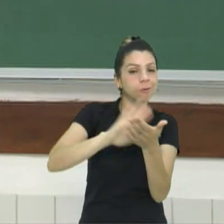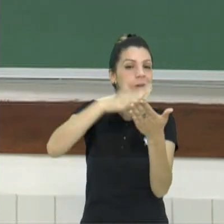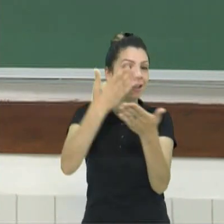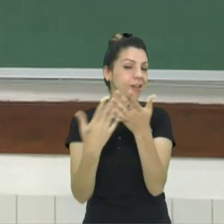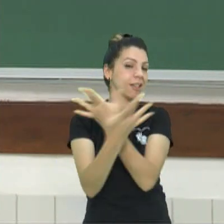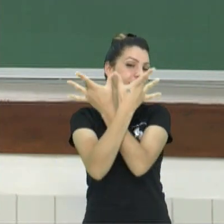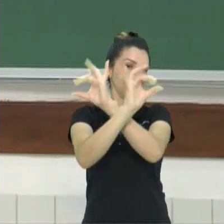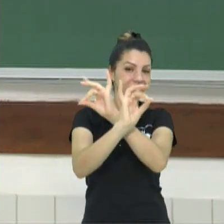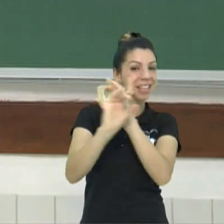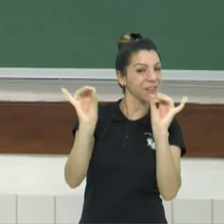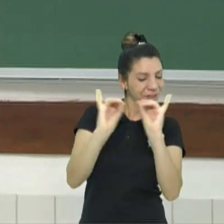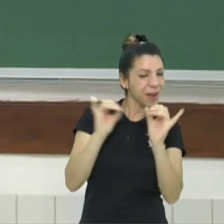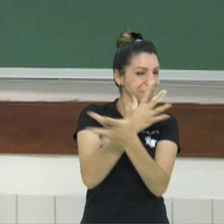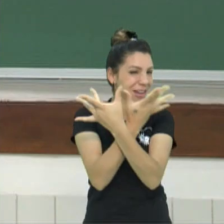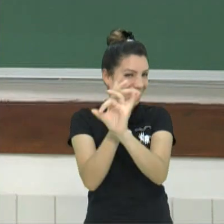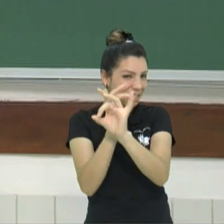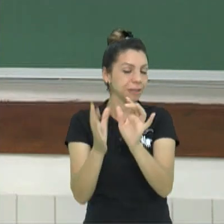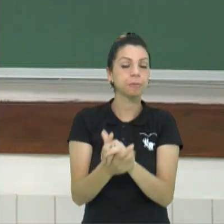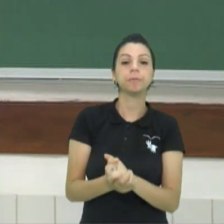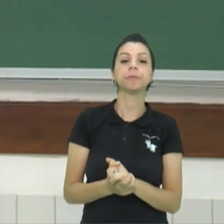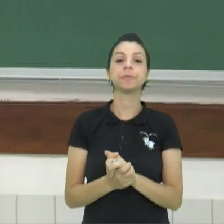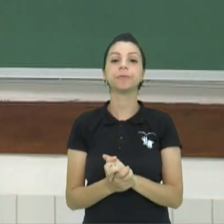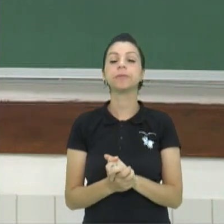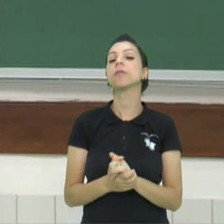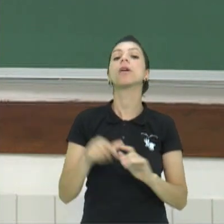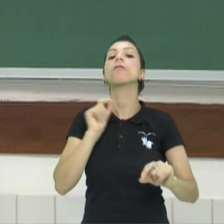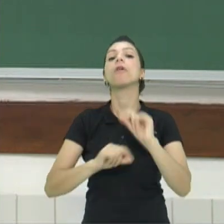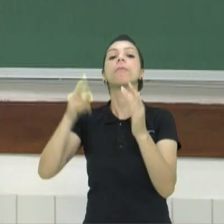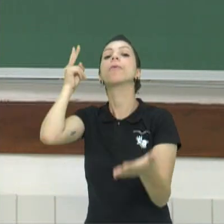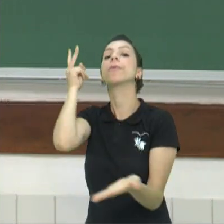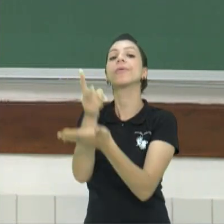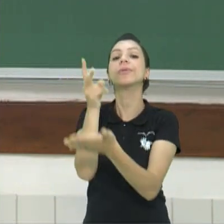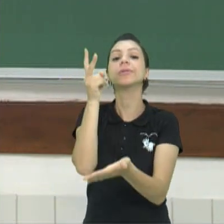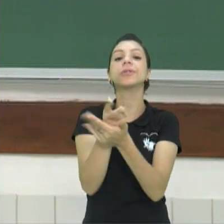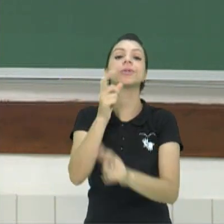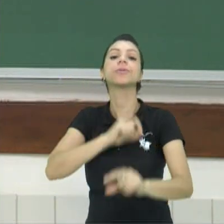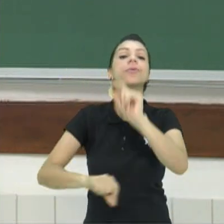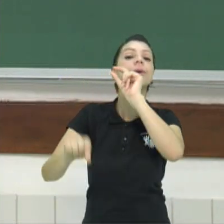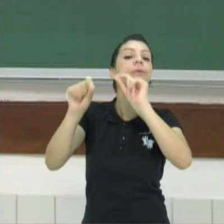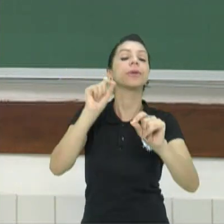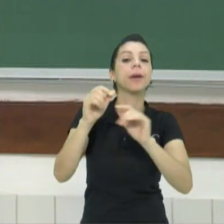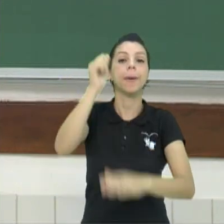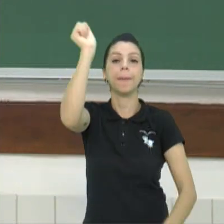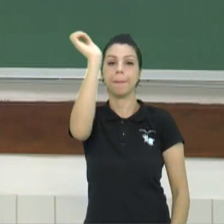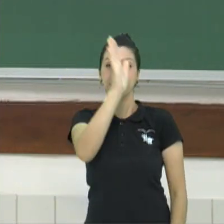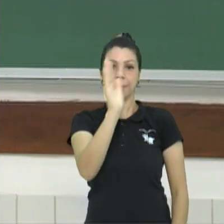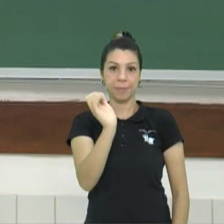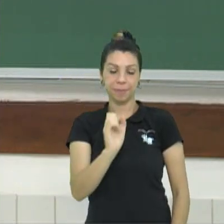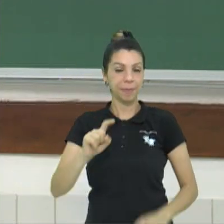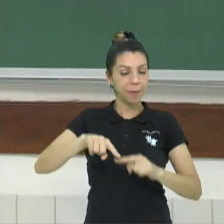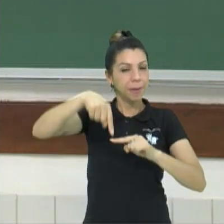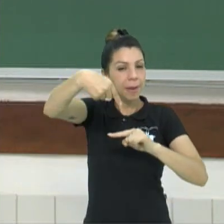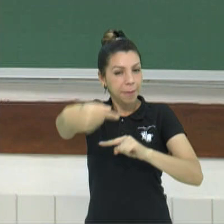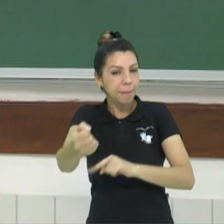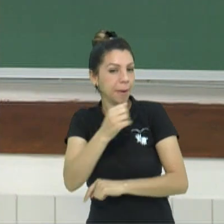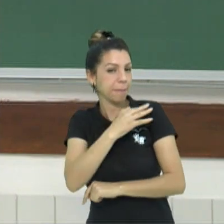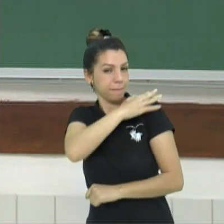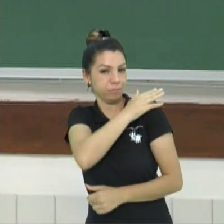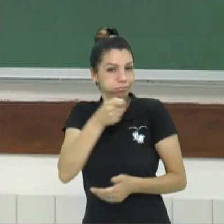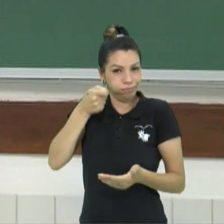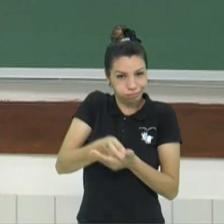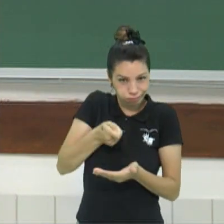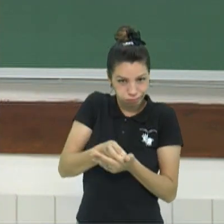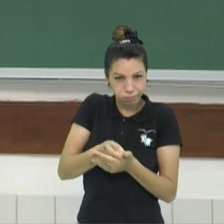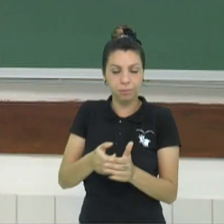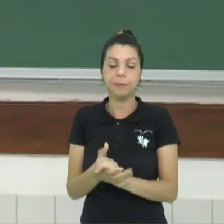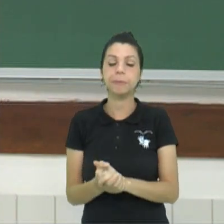Elaine, dê um oi para a Elaine, e nós vamos continuar a conversar sobre o Brasil depois dos governos